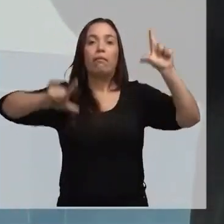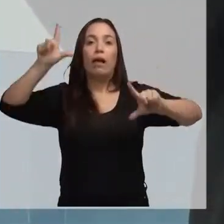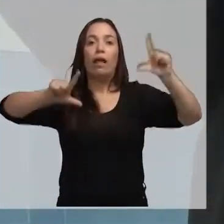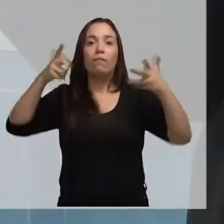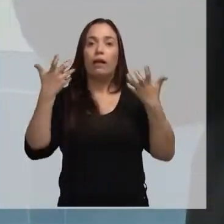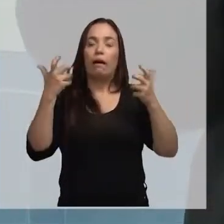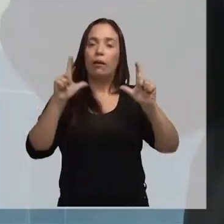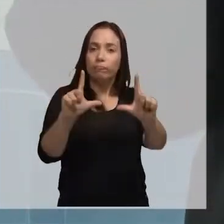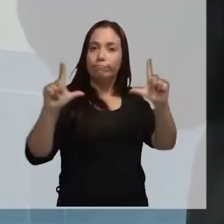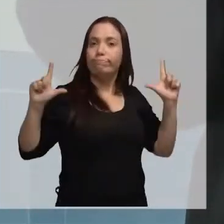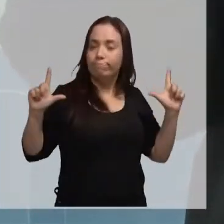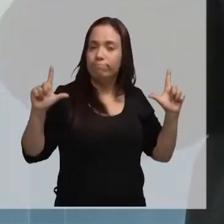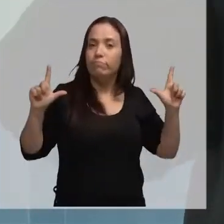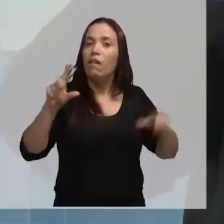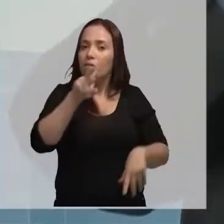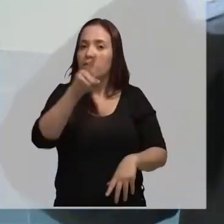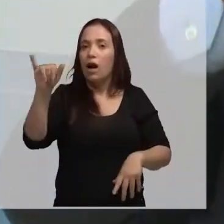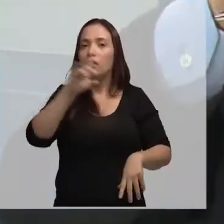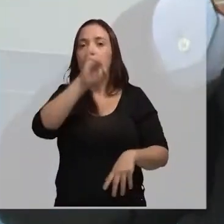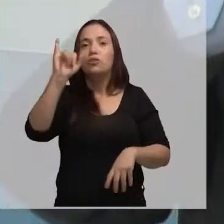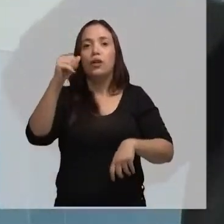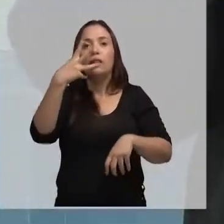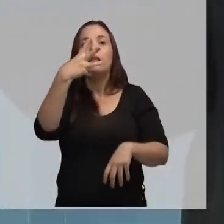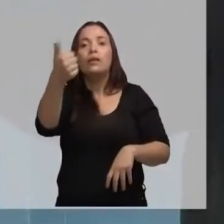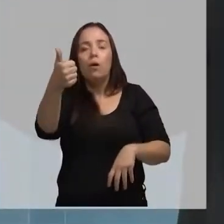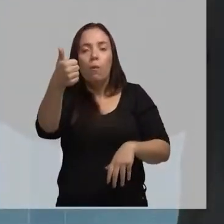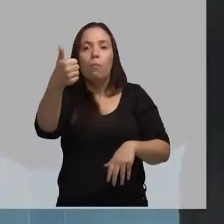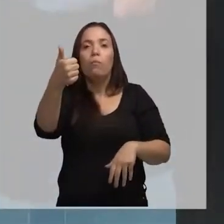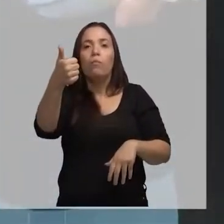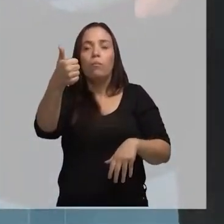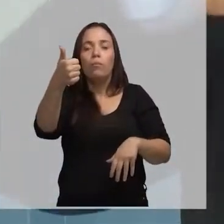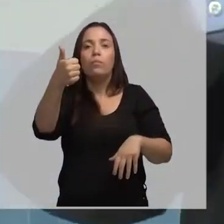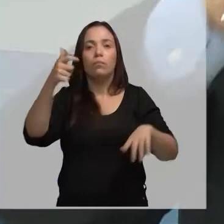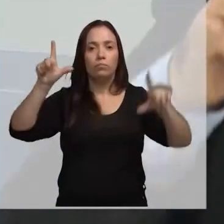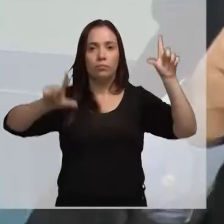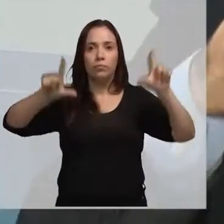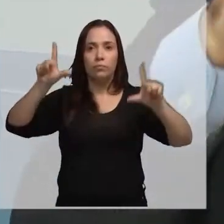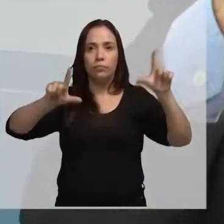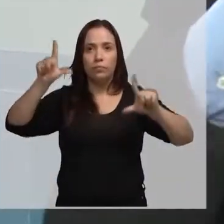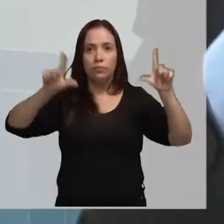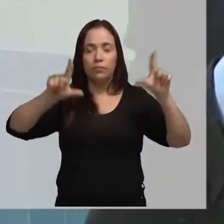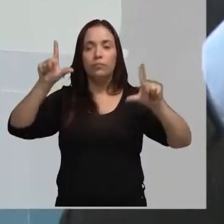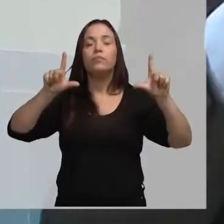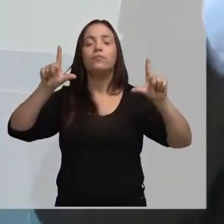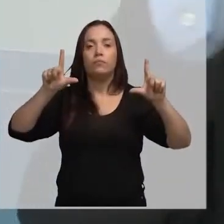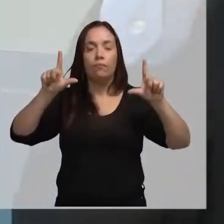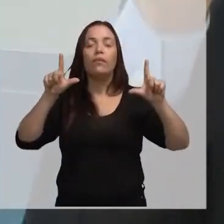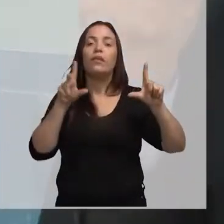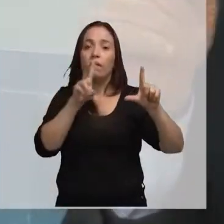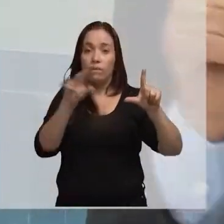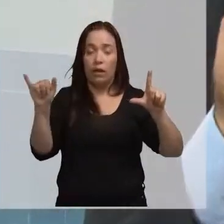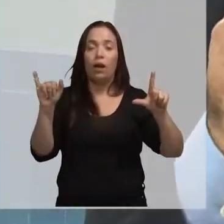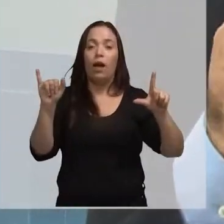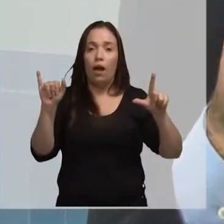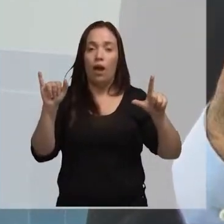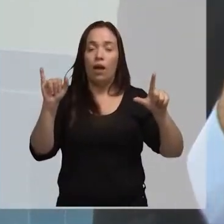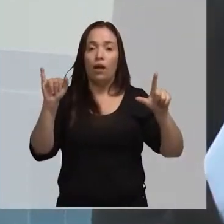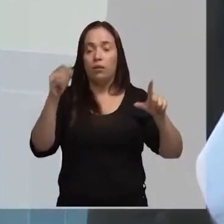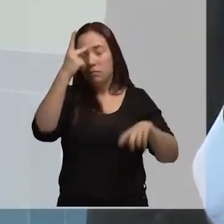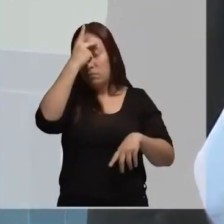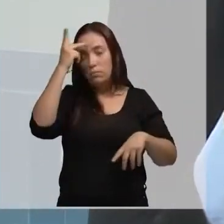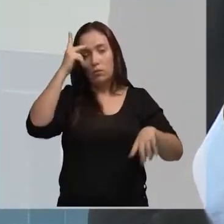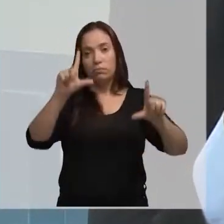dia que você vai ver os candidatos nessa sua telinha aqui, é maior, né, telinha? É assim, é maior. A partir desse momento que você vai